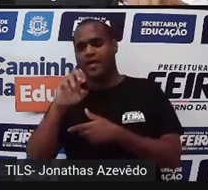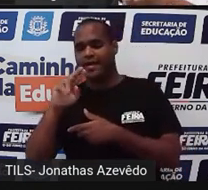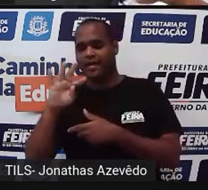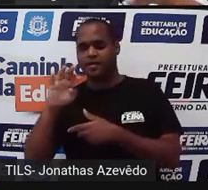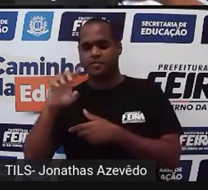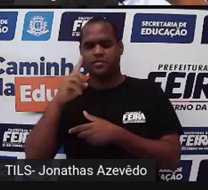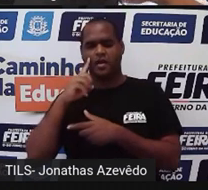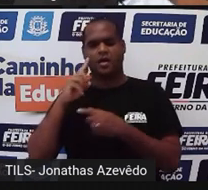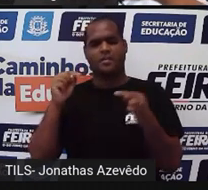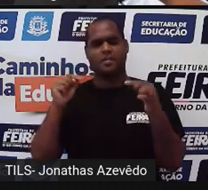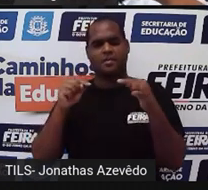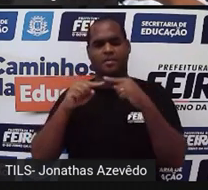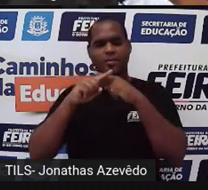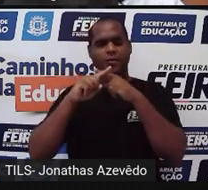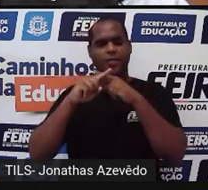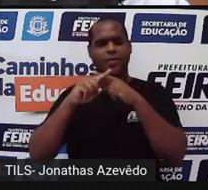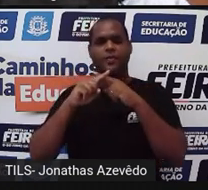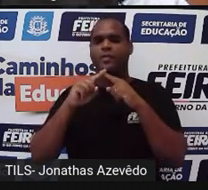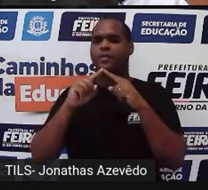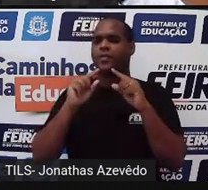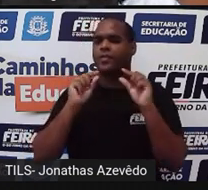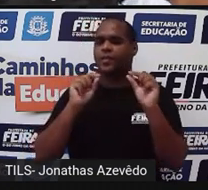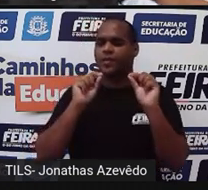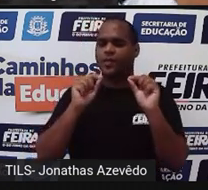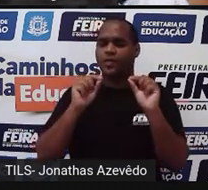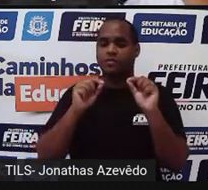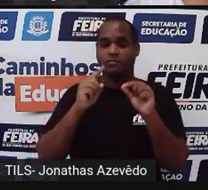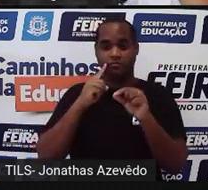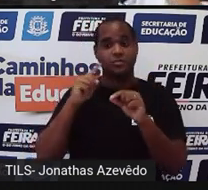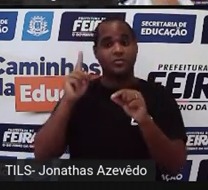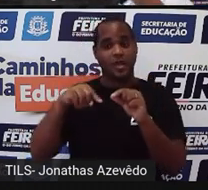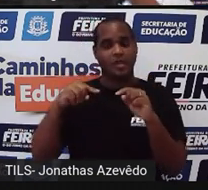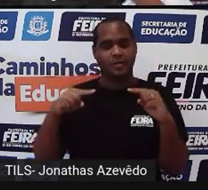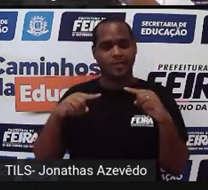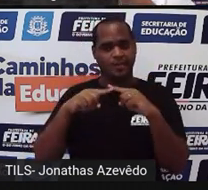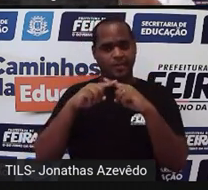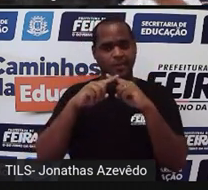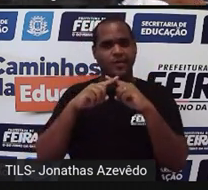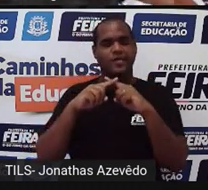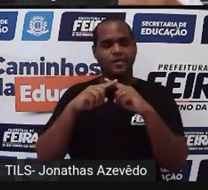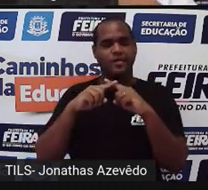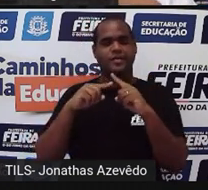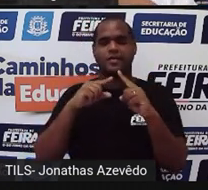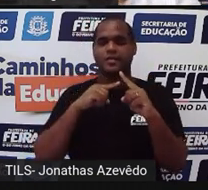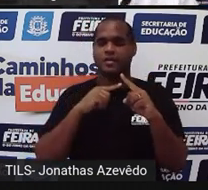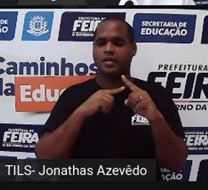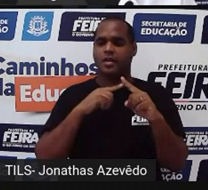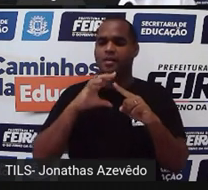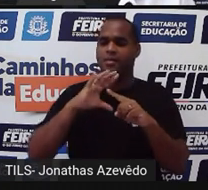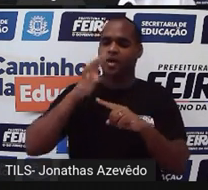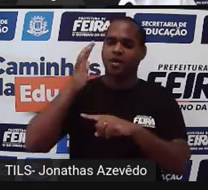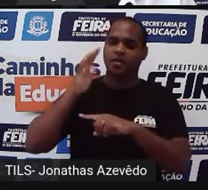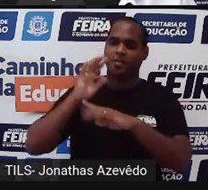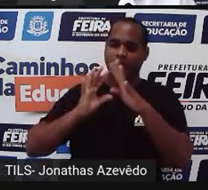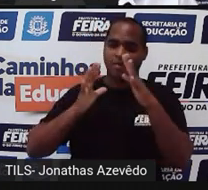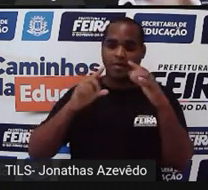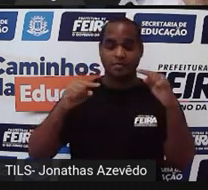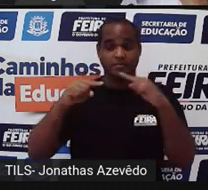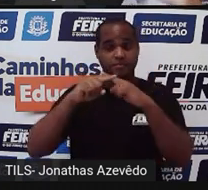quando elas se cruzam, né, elas se cruzam em um ponto, tem um ponto ali onde acontece esse